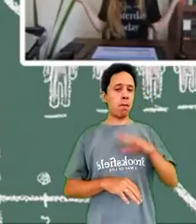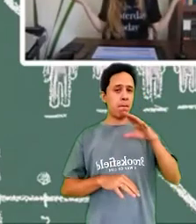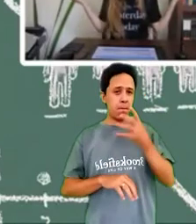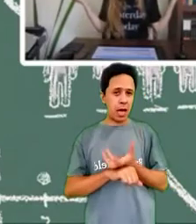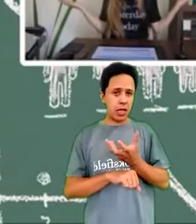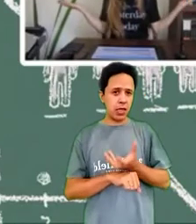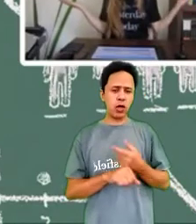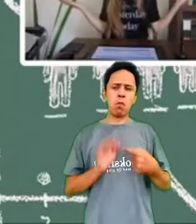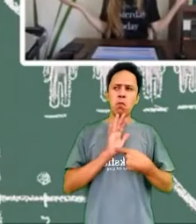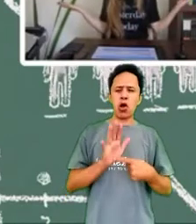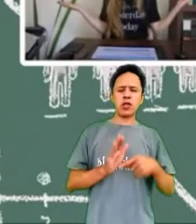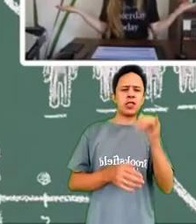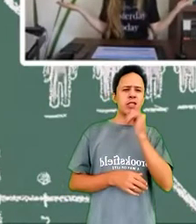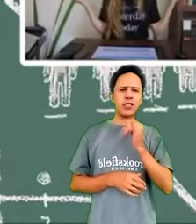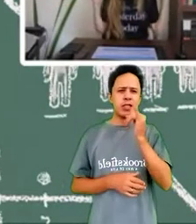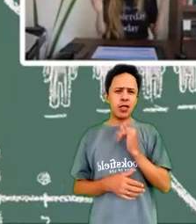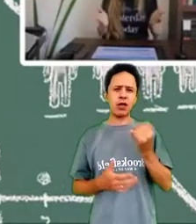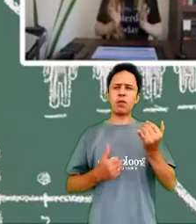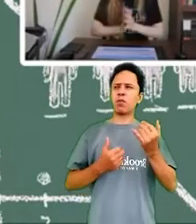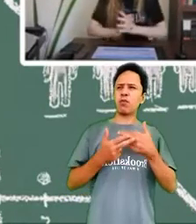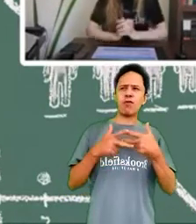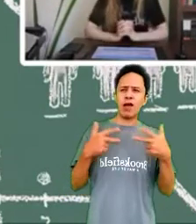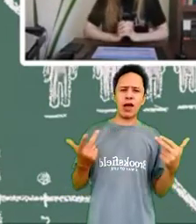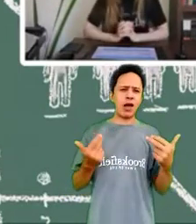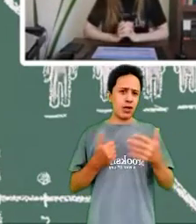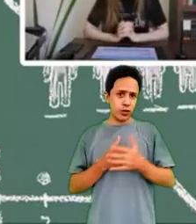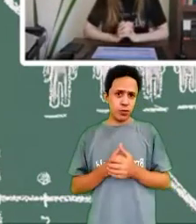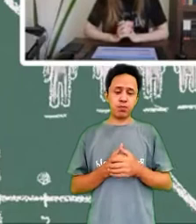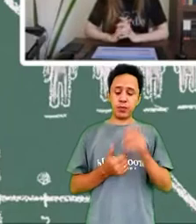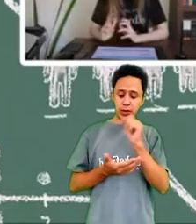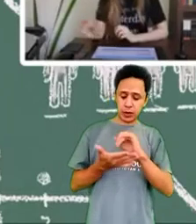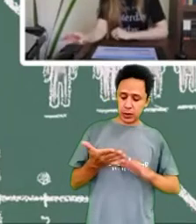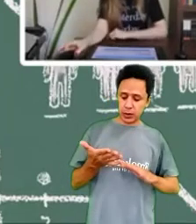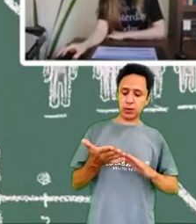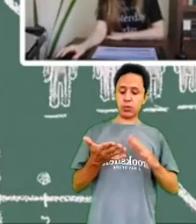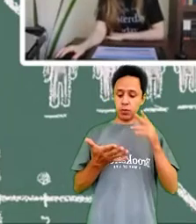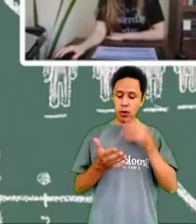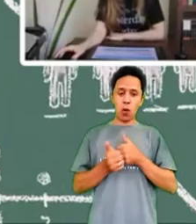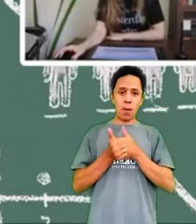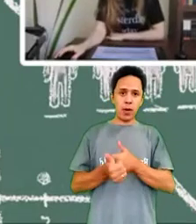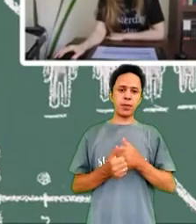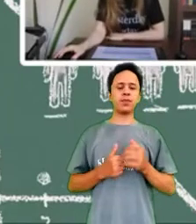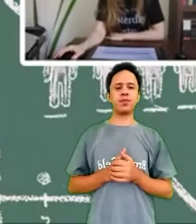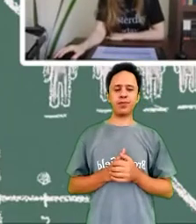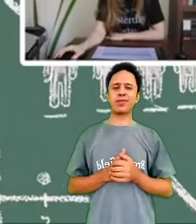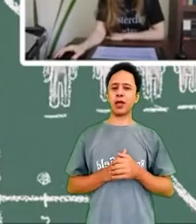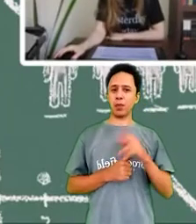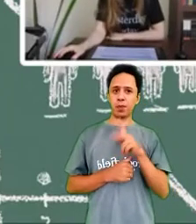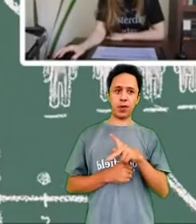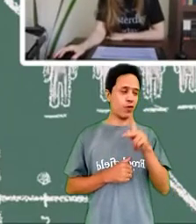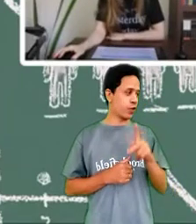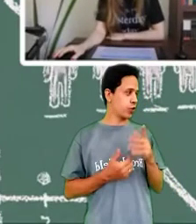matéria que se mostra vários exemplos e que você pode acompanhar e aplicar nos seus próprios exercícios? Bom, independente do que